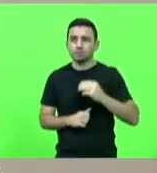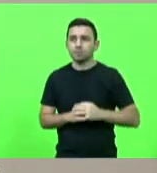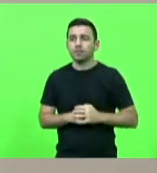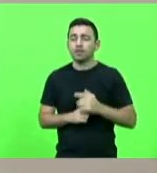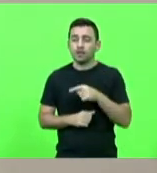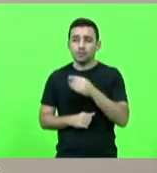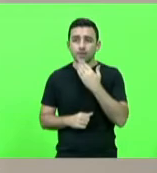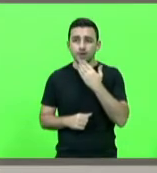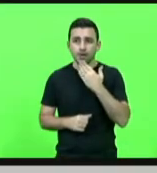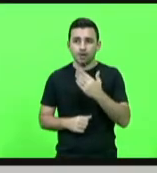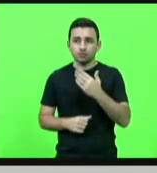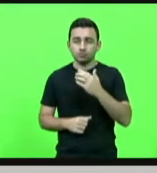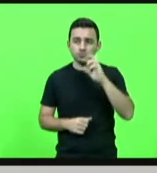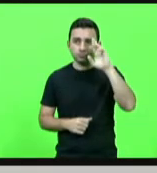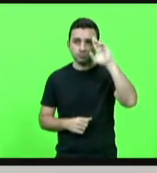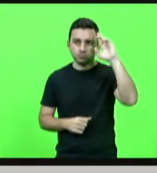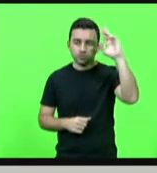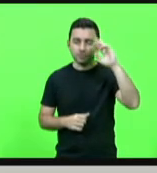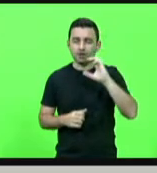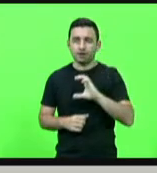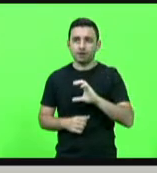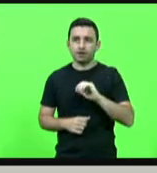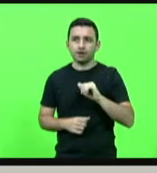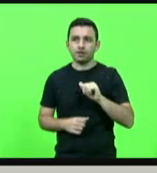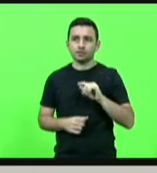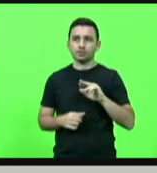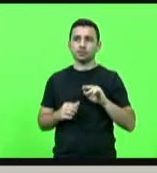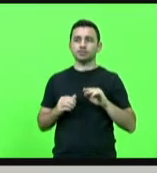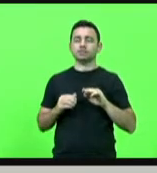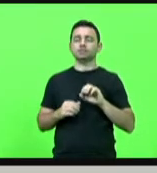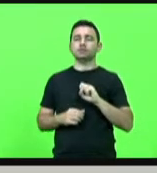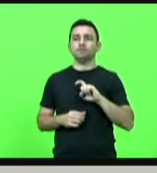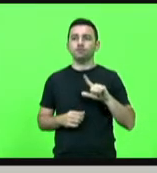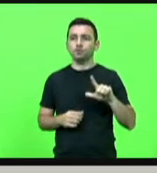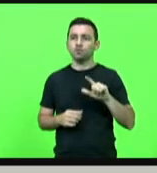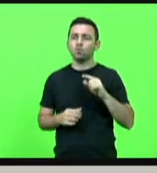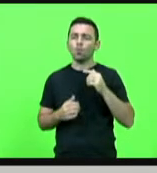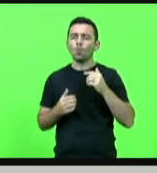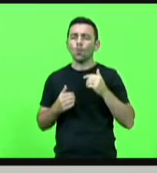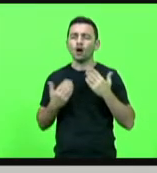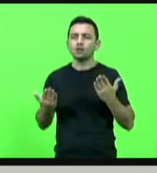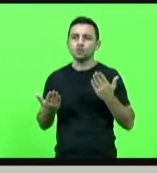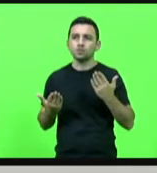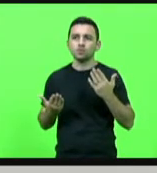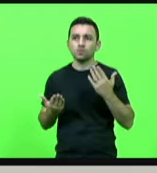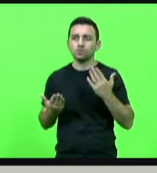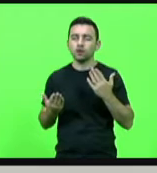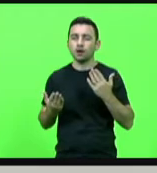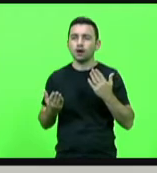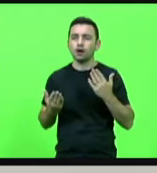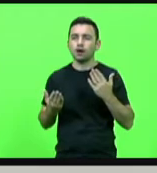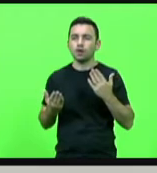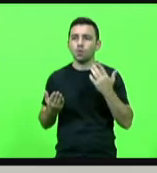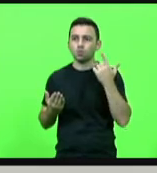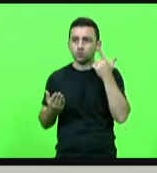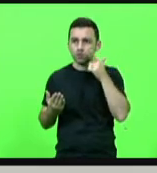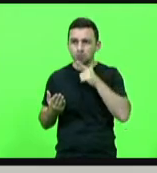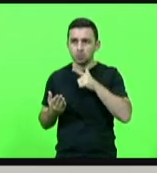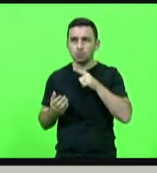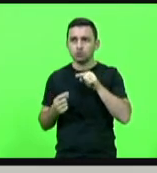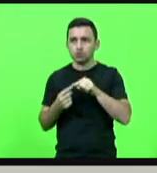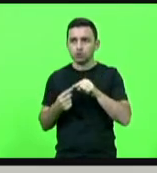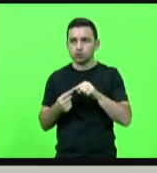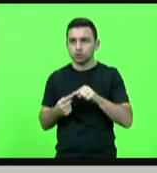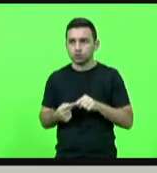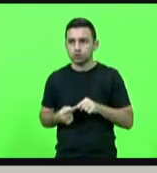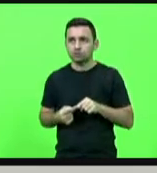solicita ao chefe da Casa Civil informação acerca de quando será cumprida a destinação dos recursos